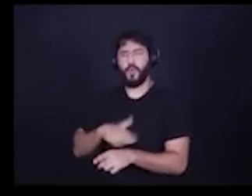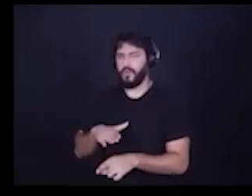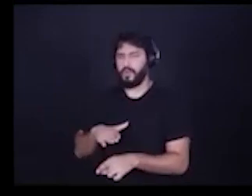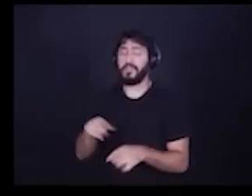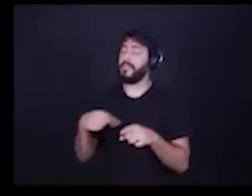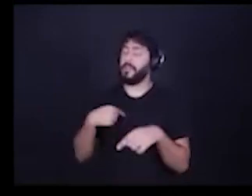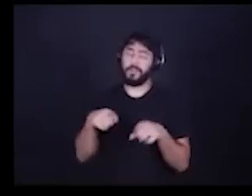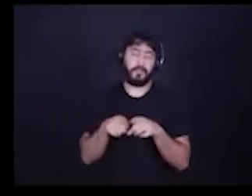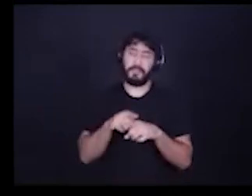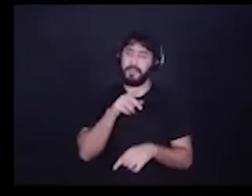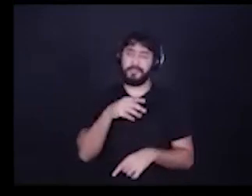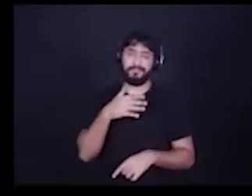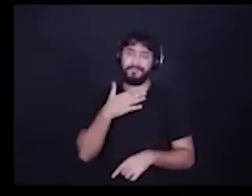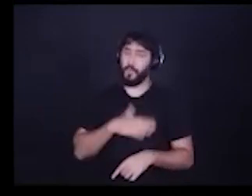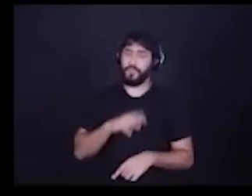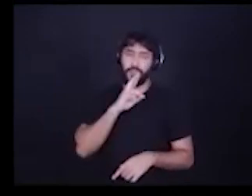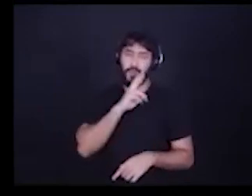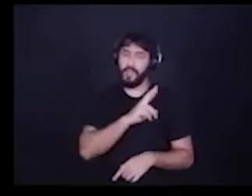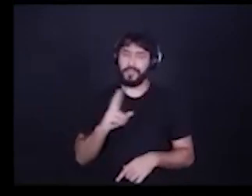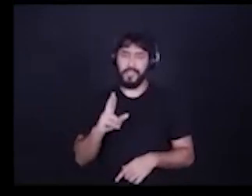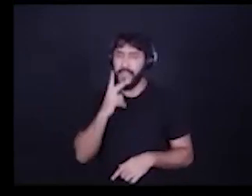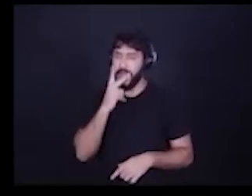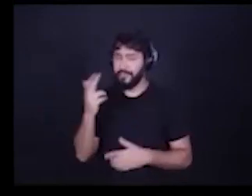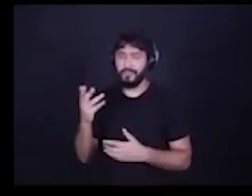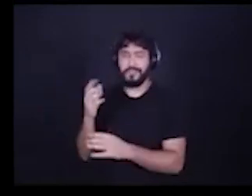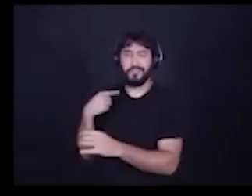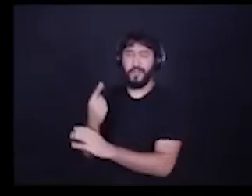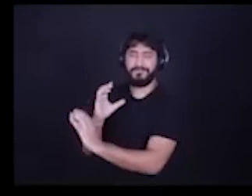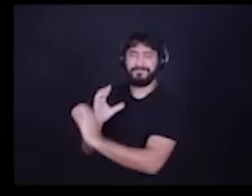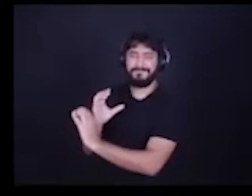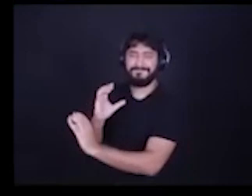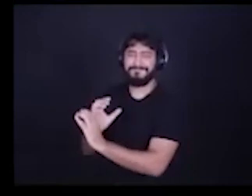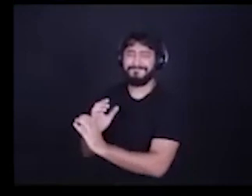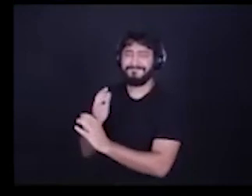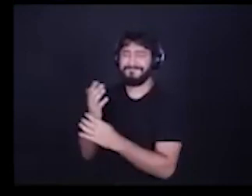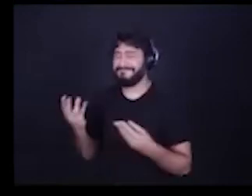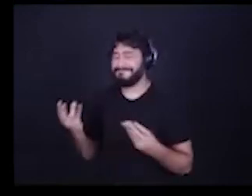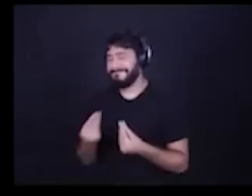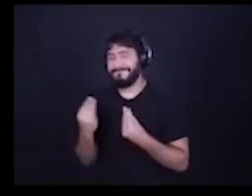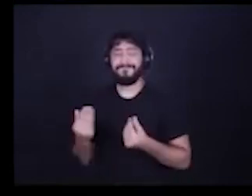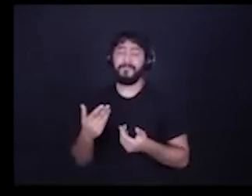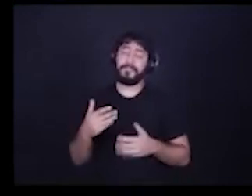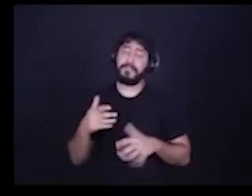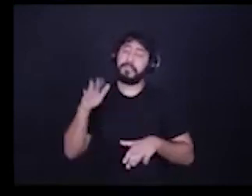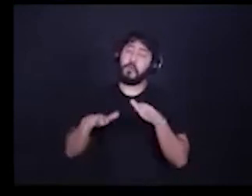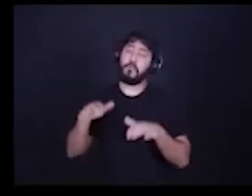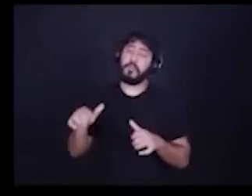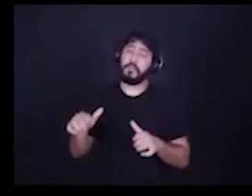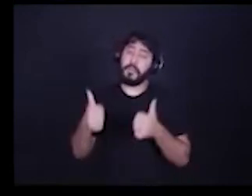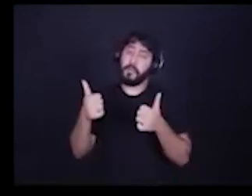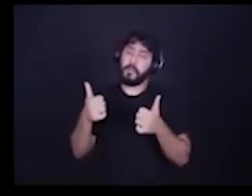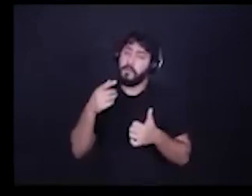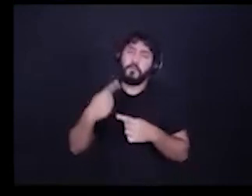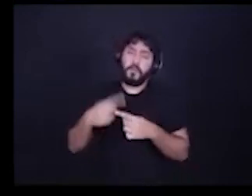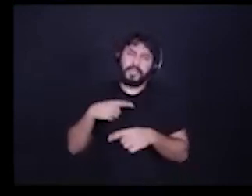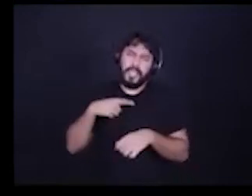resultado do trabalho, eu acho que a gente não está tendo uma boa comunicação, e eu acho que talvez é melhor, assim, como a gente ainda tem um tempo